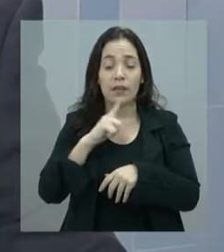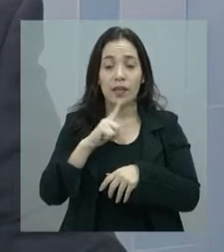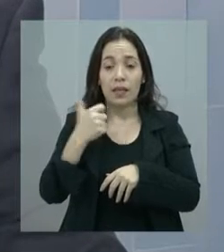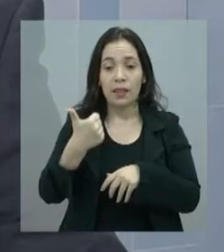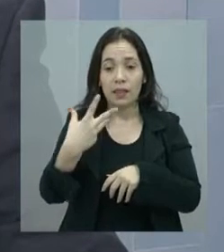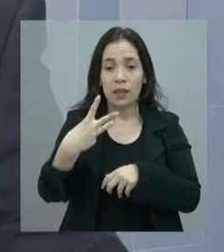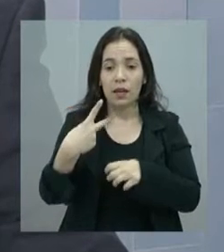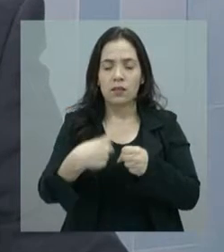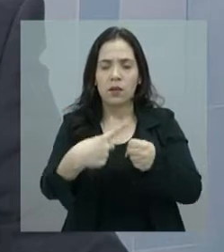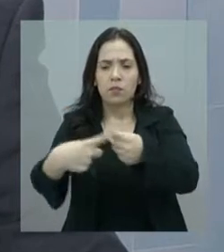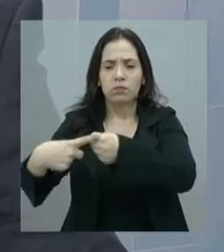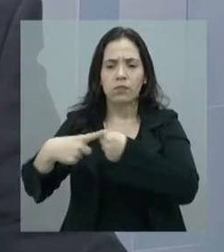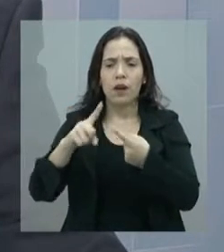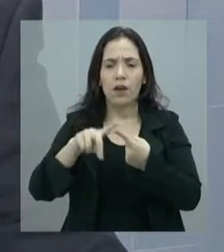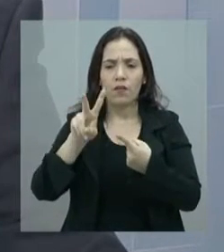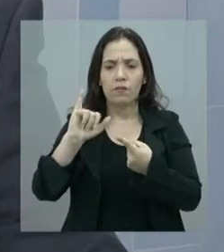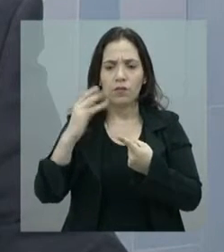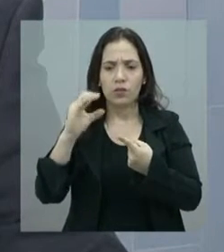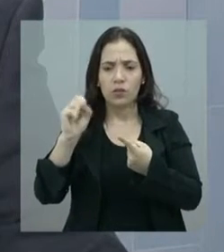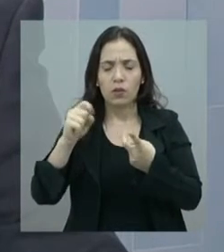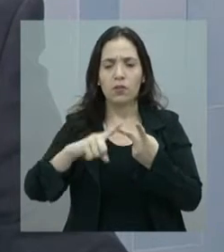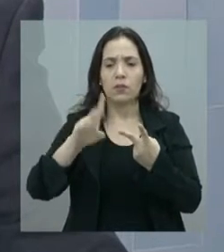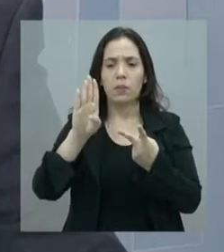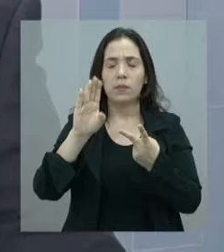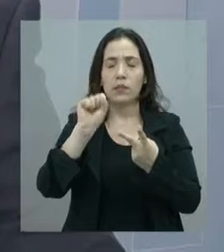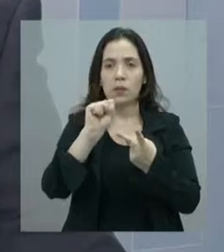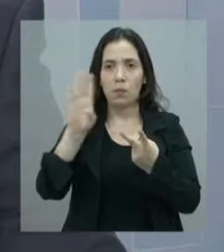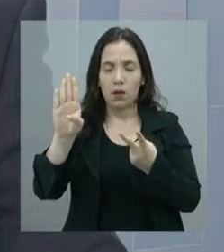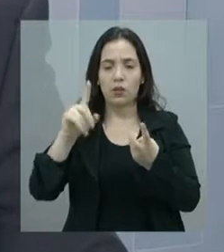uma região ali, Viçosa, São Benedito, Tianguá,